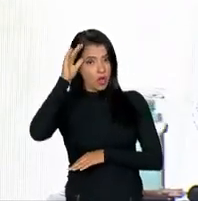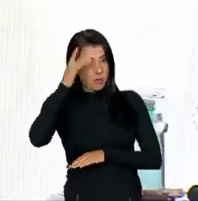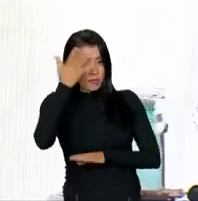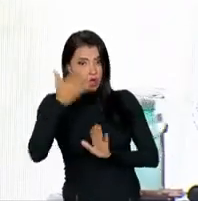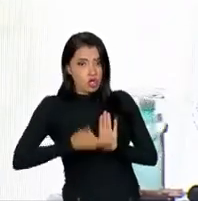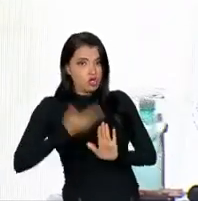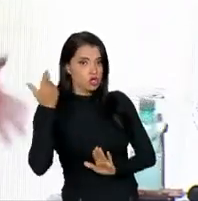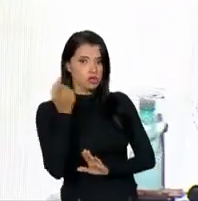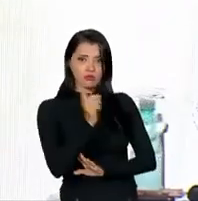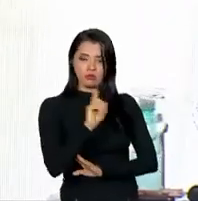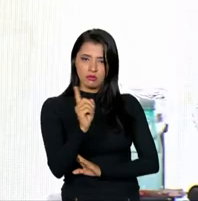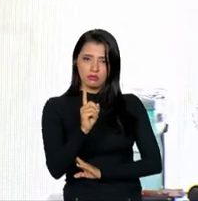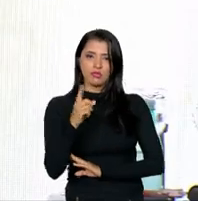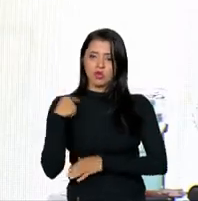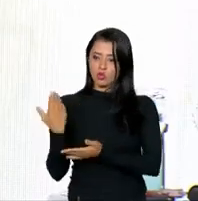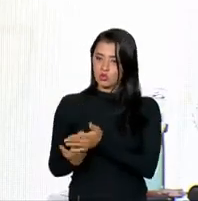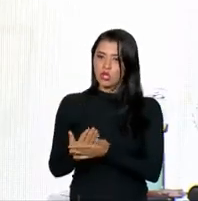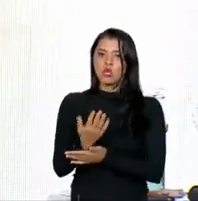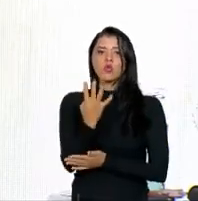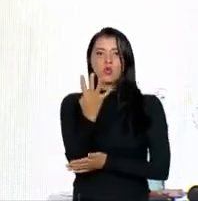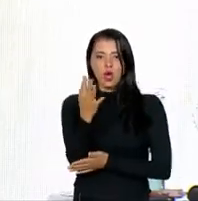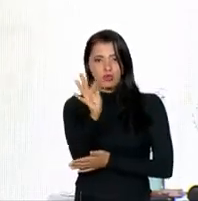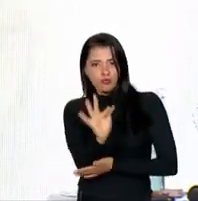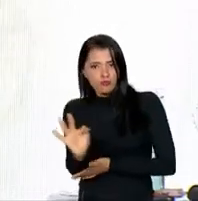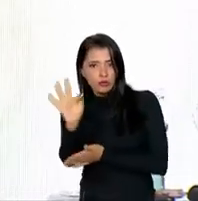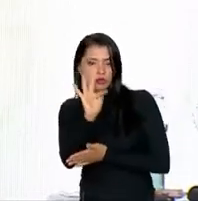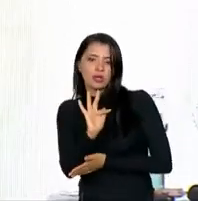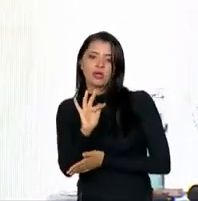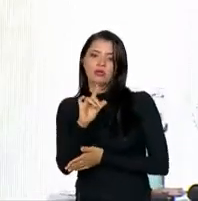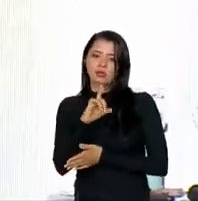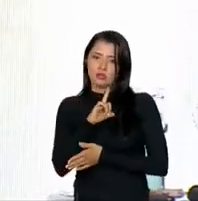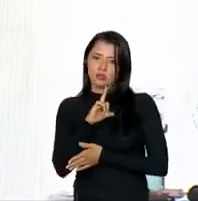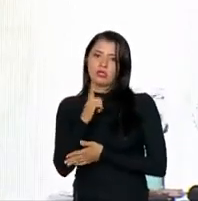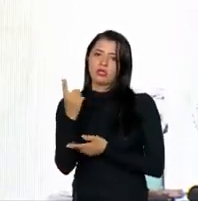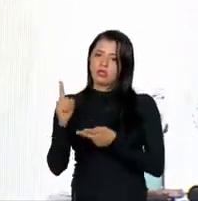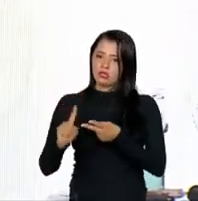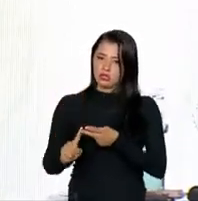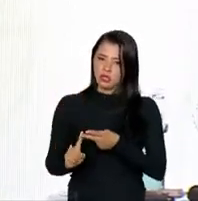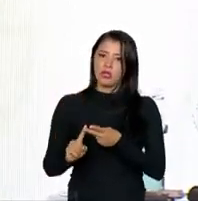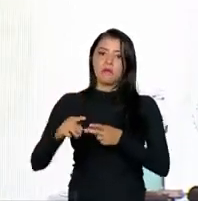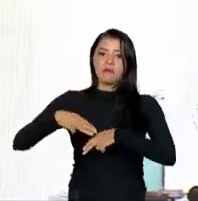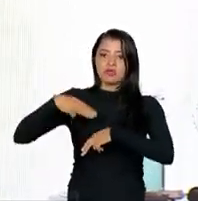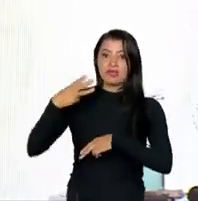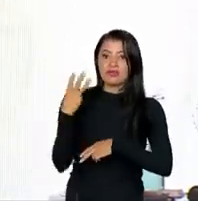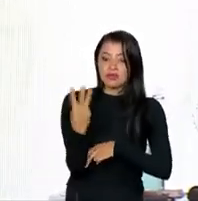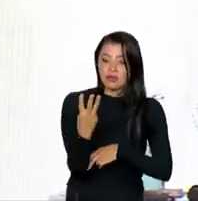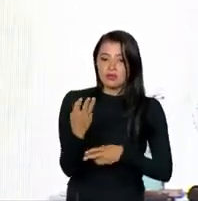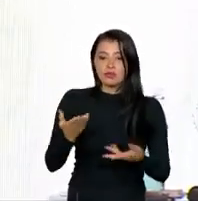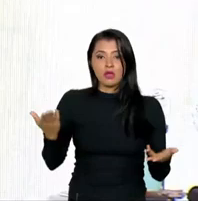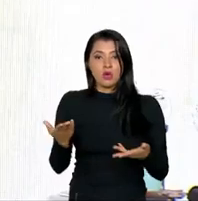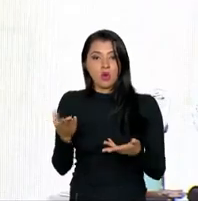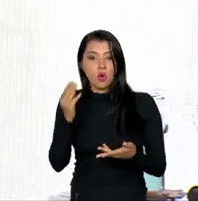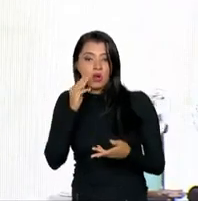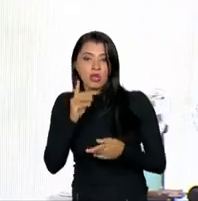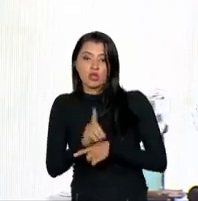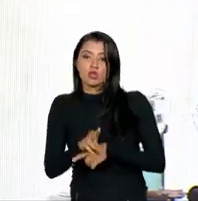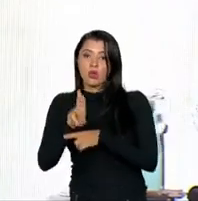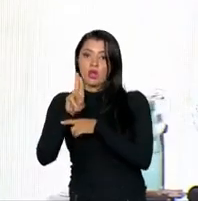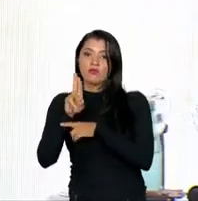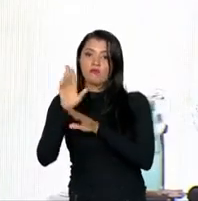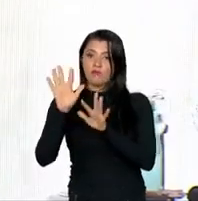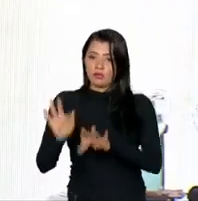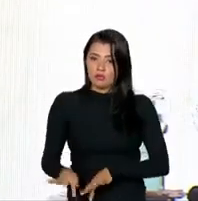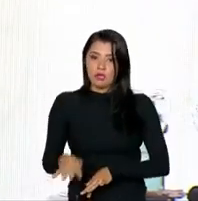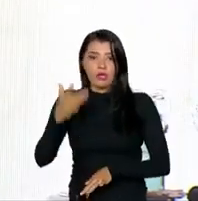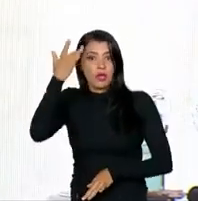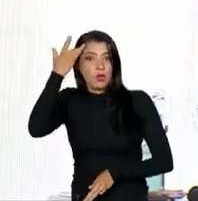Então, eu fiz 4 faculdades, é óbvio que tem história para isso, 3 mestrados e estou agora tentando terminar o doutorado. Eu sempre falo isso